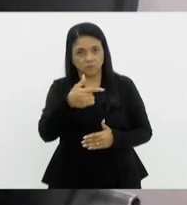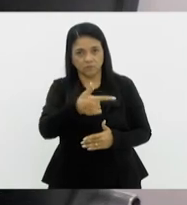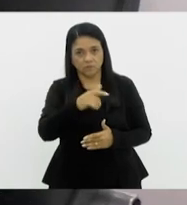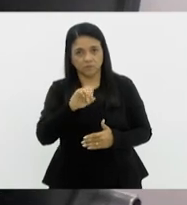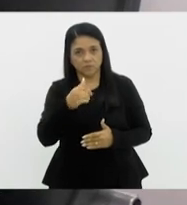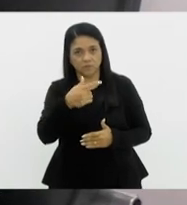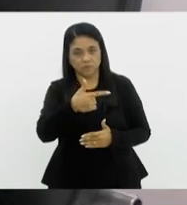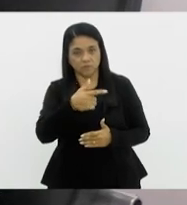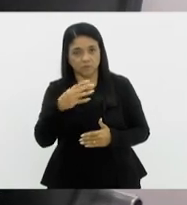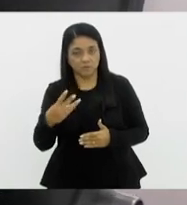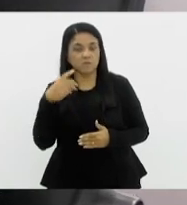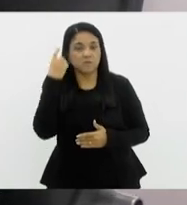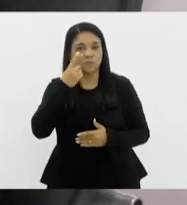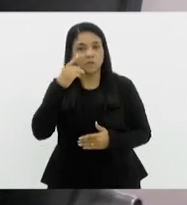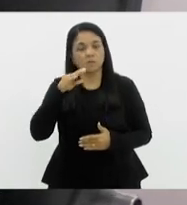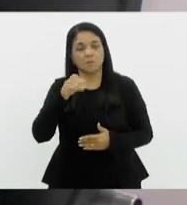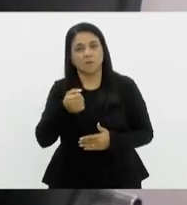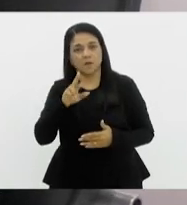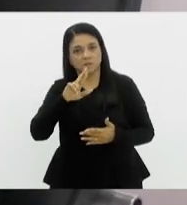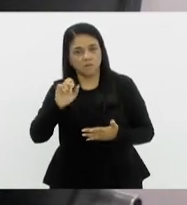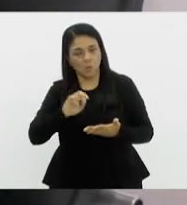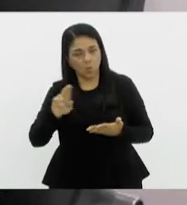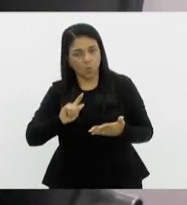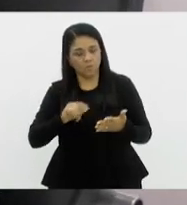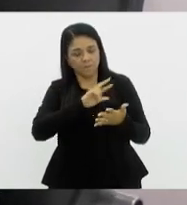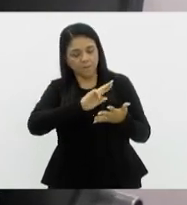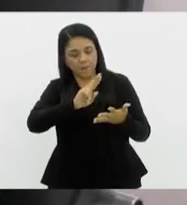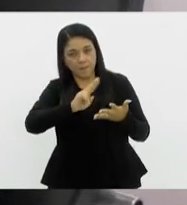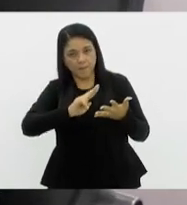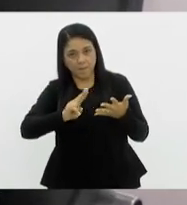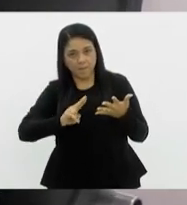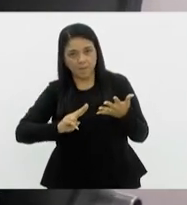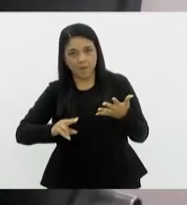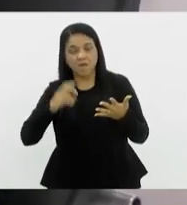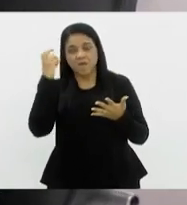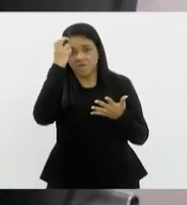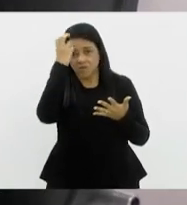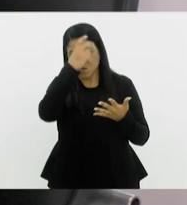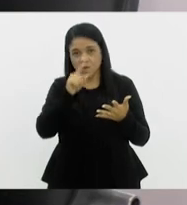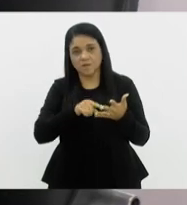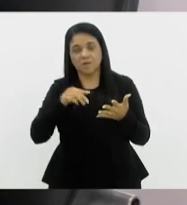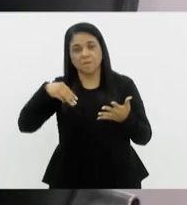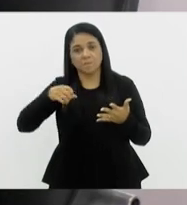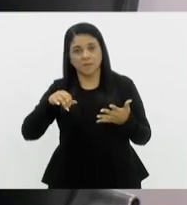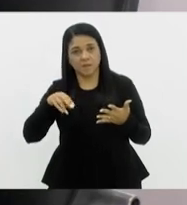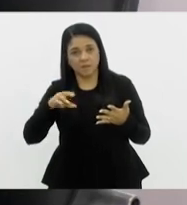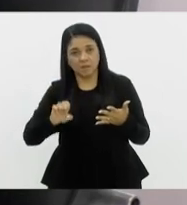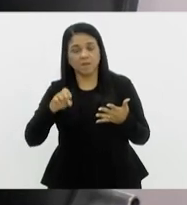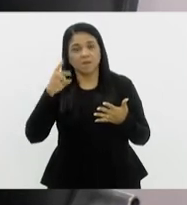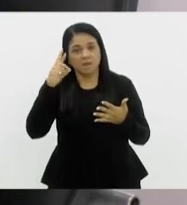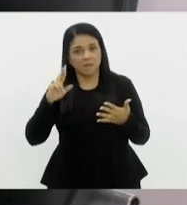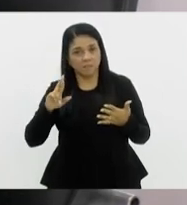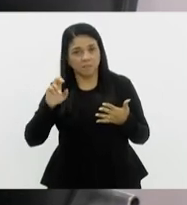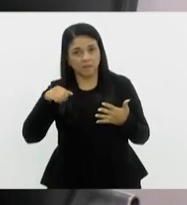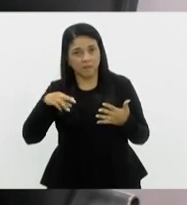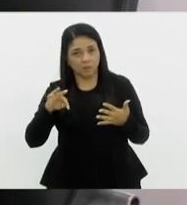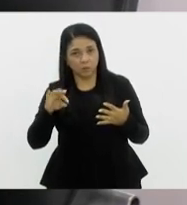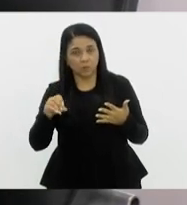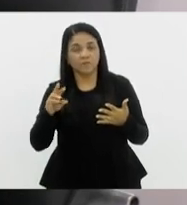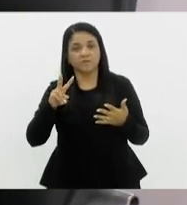deputados Brazão, Samuel Malafaia, Renata Souza, Lucinha, Verônica Lima, Carlos Mink, Renato Miranda e Vinícius